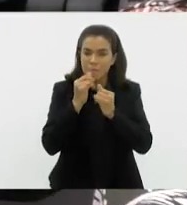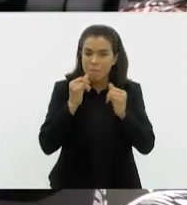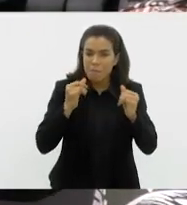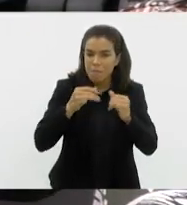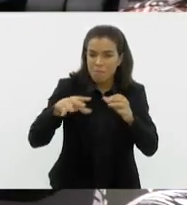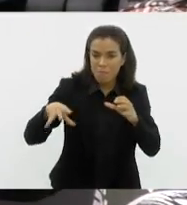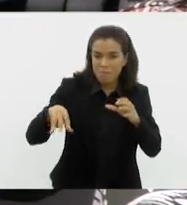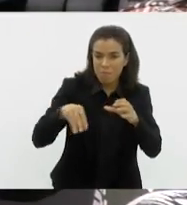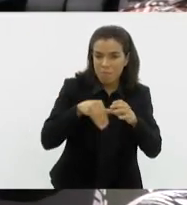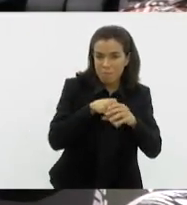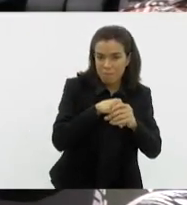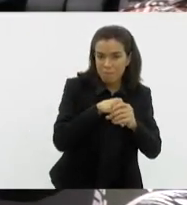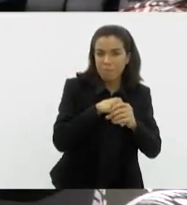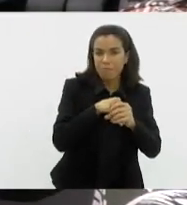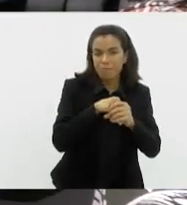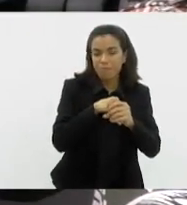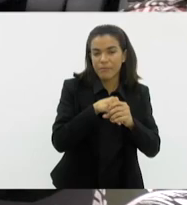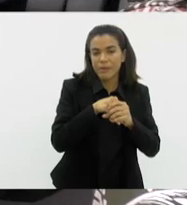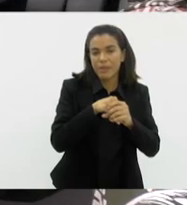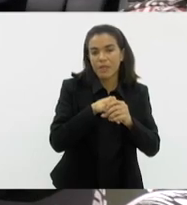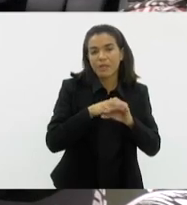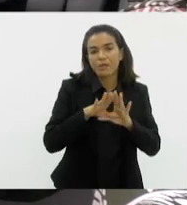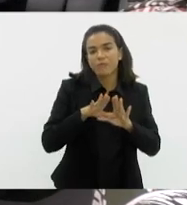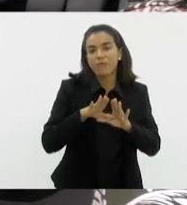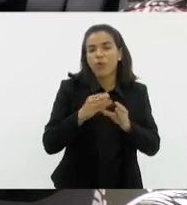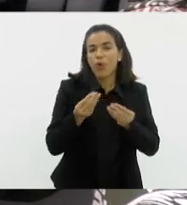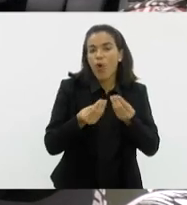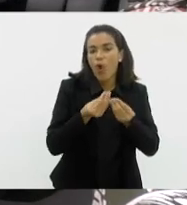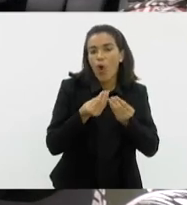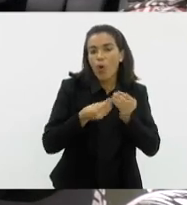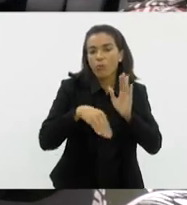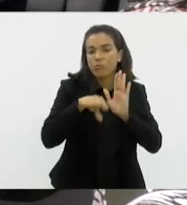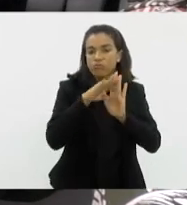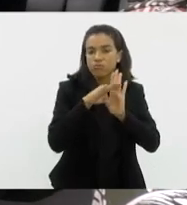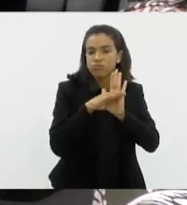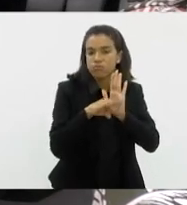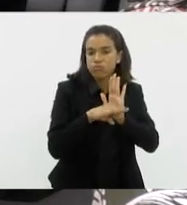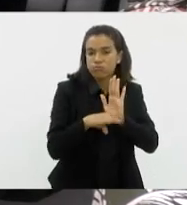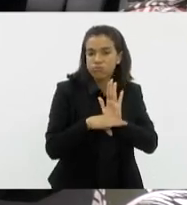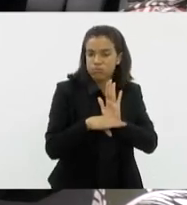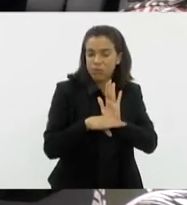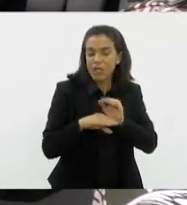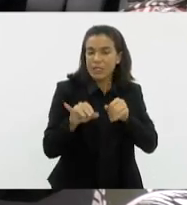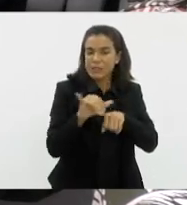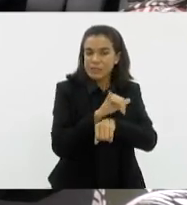no âmbito das medidas socioeducativas. Né? Esse é um debate